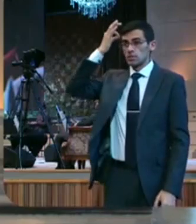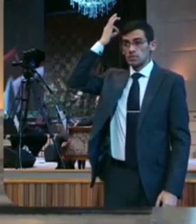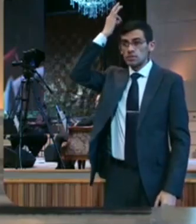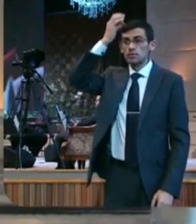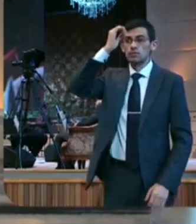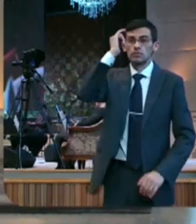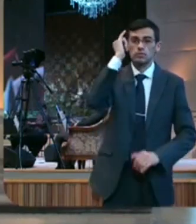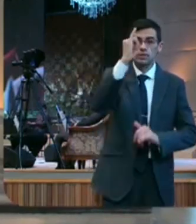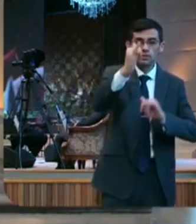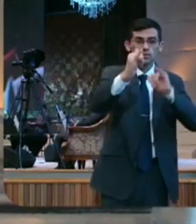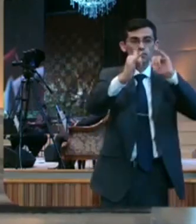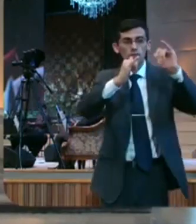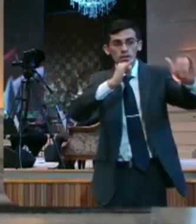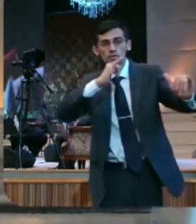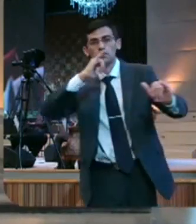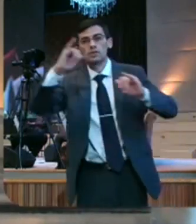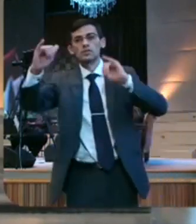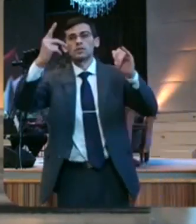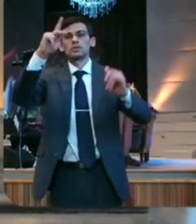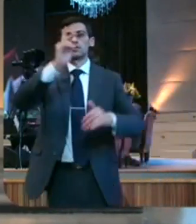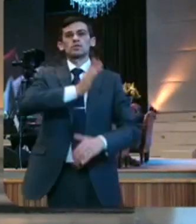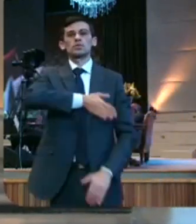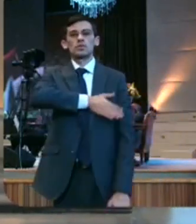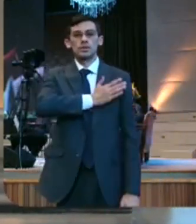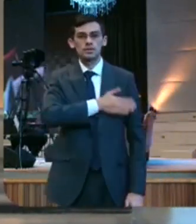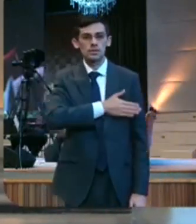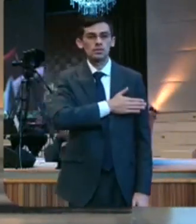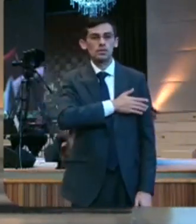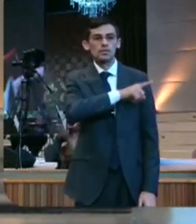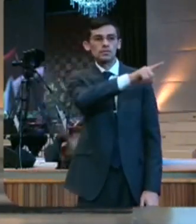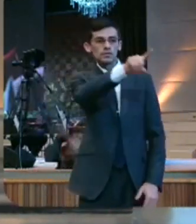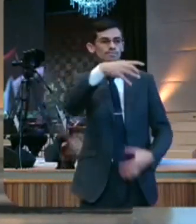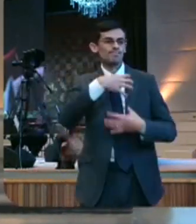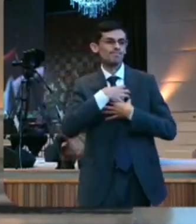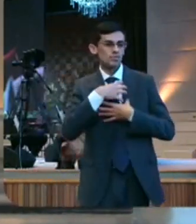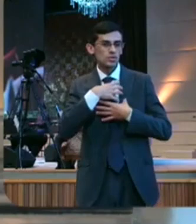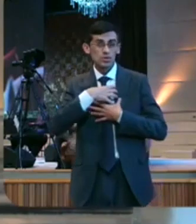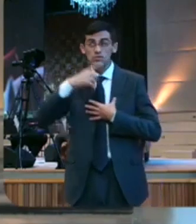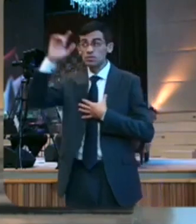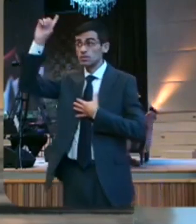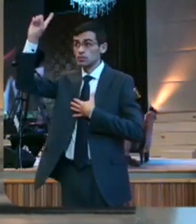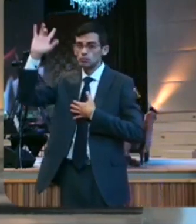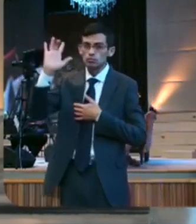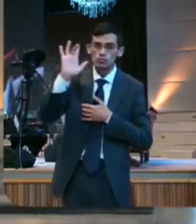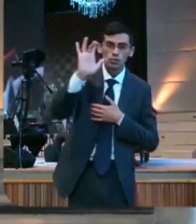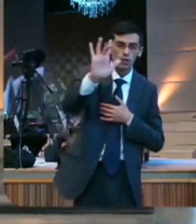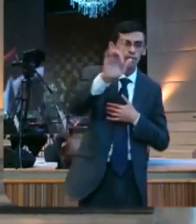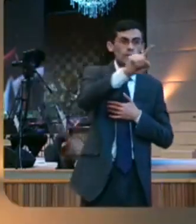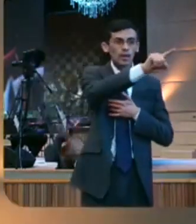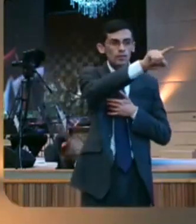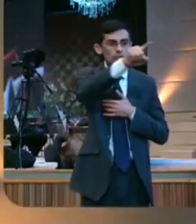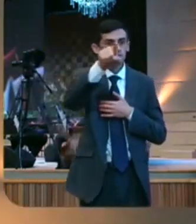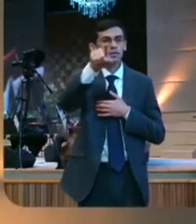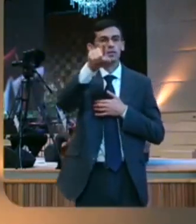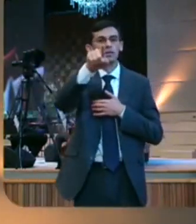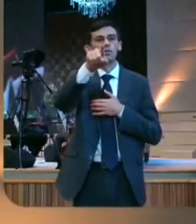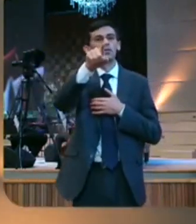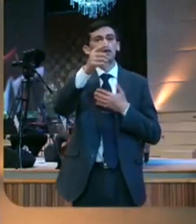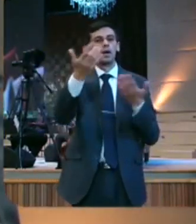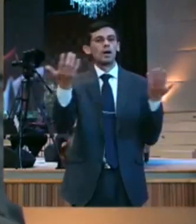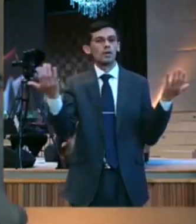nessa manhã, o Senhor falou para você: olha, você está sentindo o toque do Espírito, é com você esse